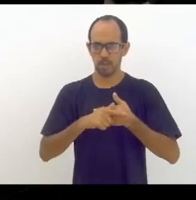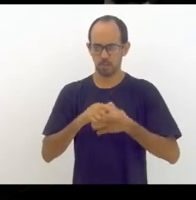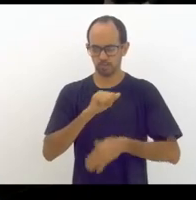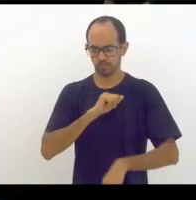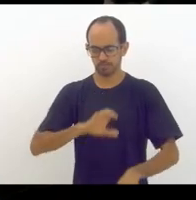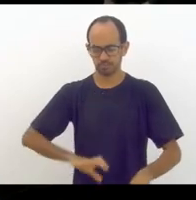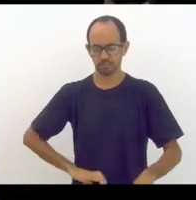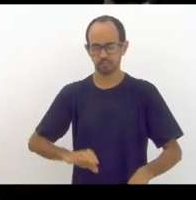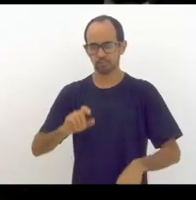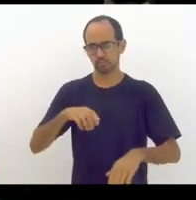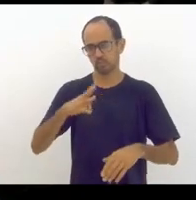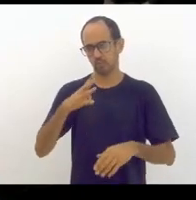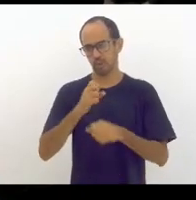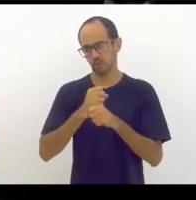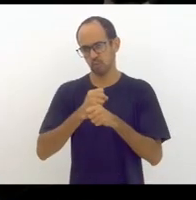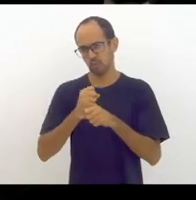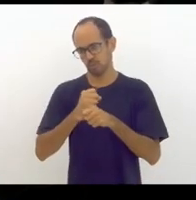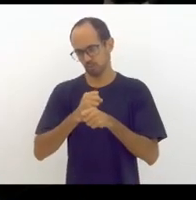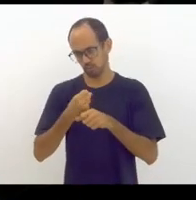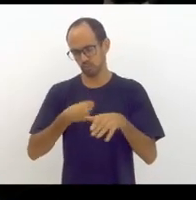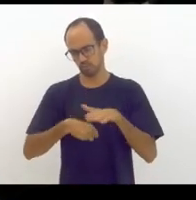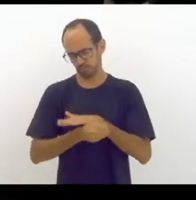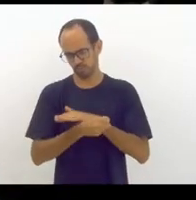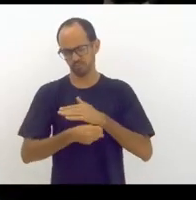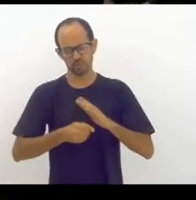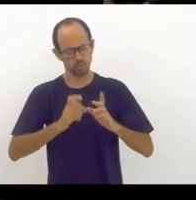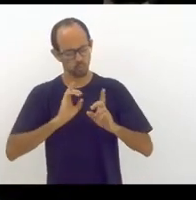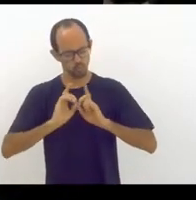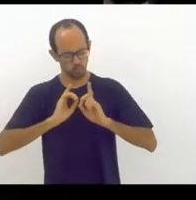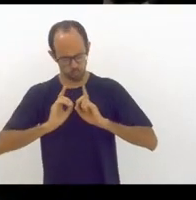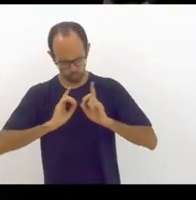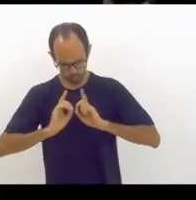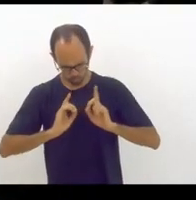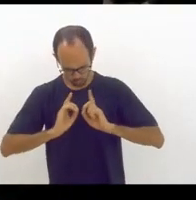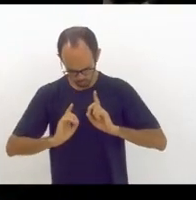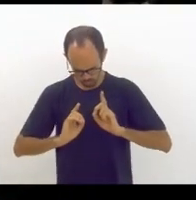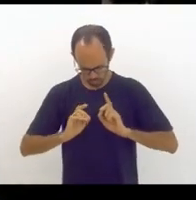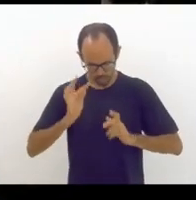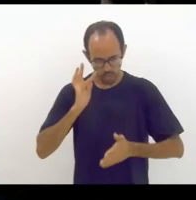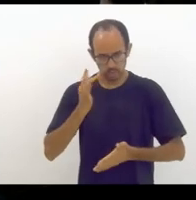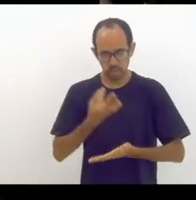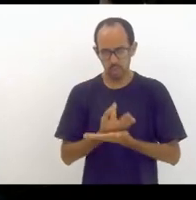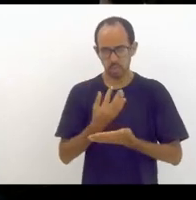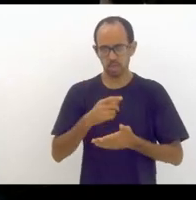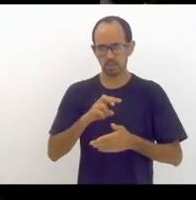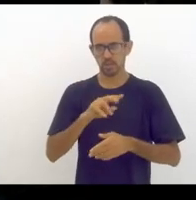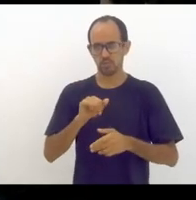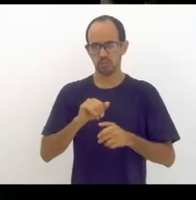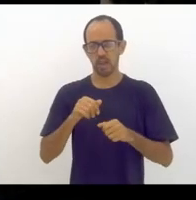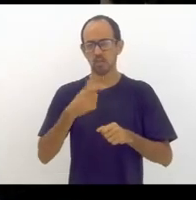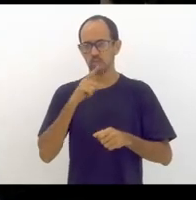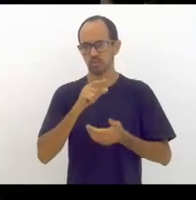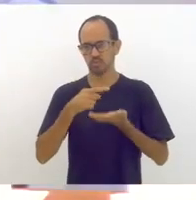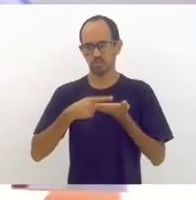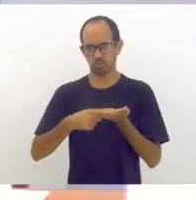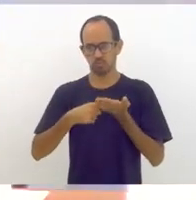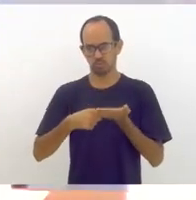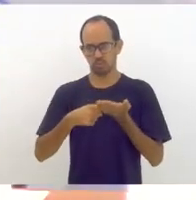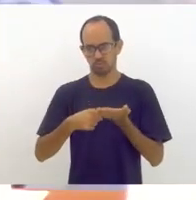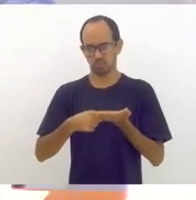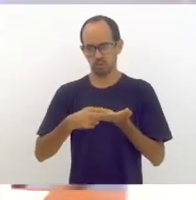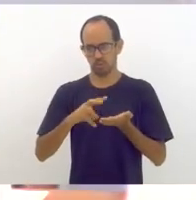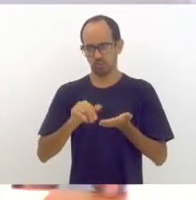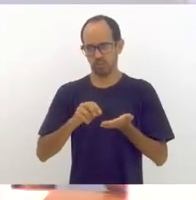que exauriu o debate. Eu tenho certeza que nós vamos chegar a bom termo. Não vamos nem levar